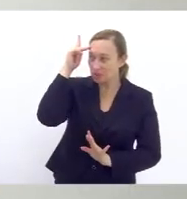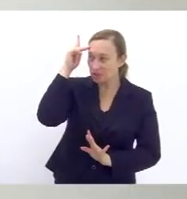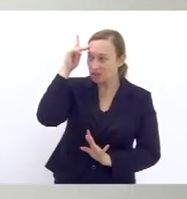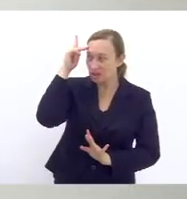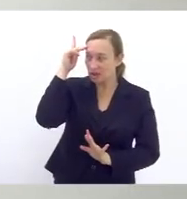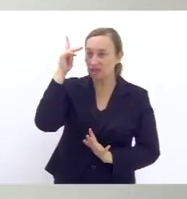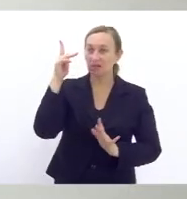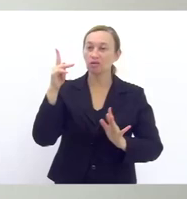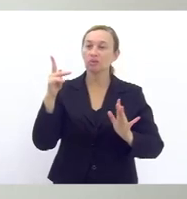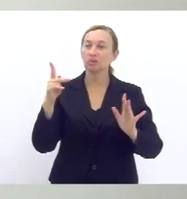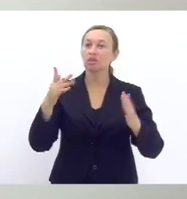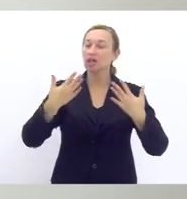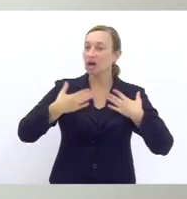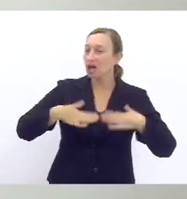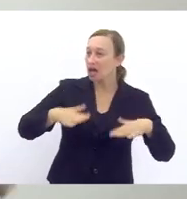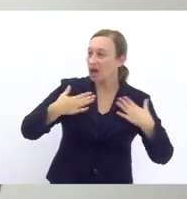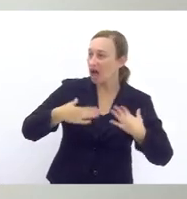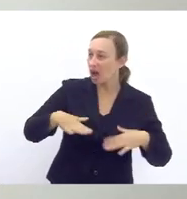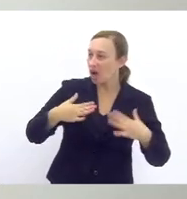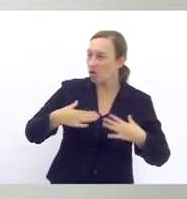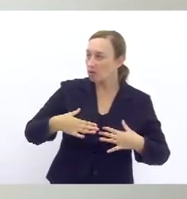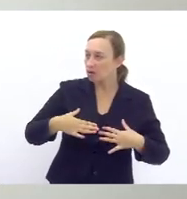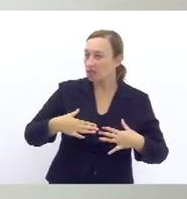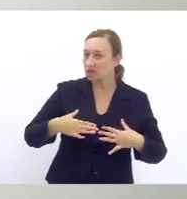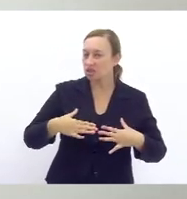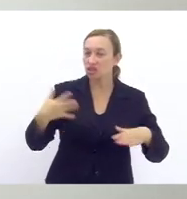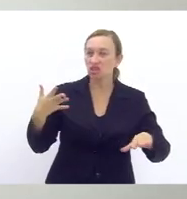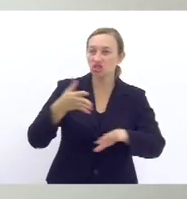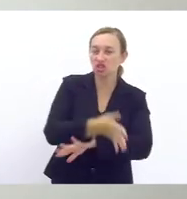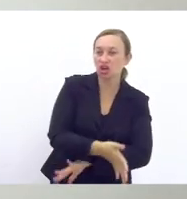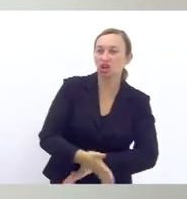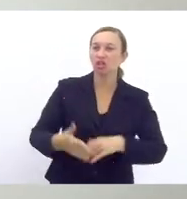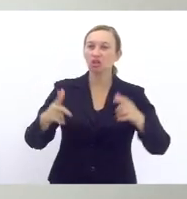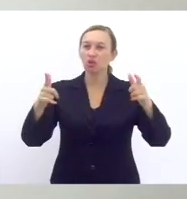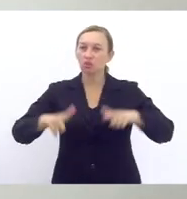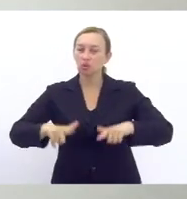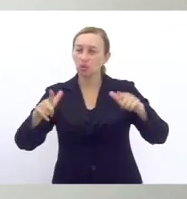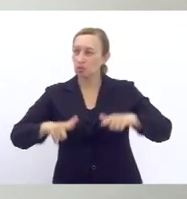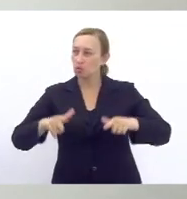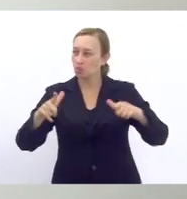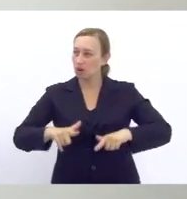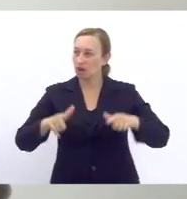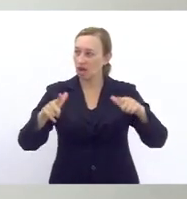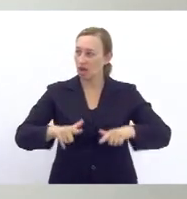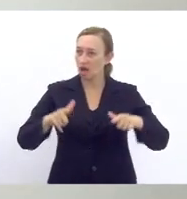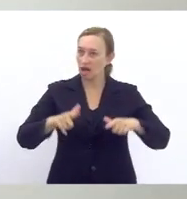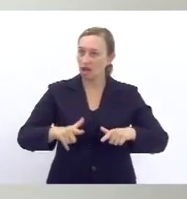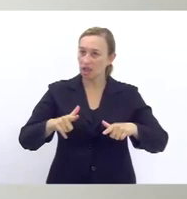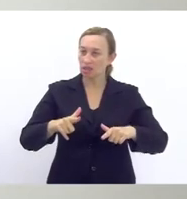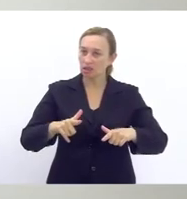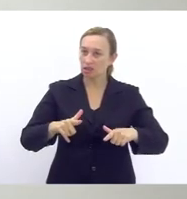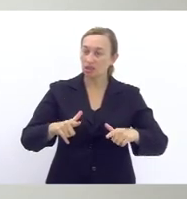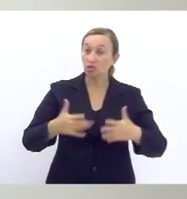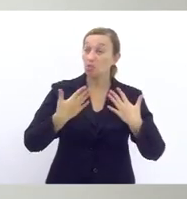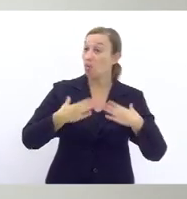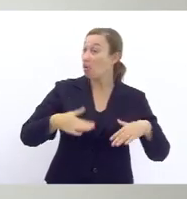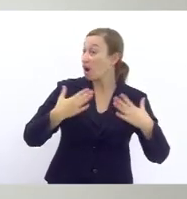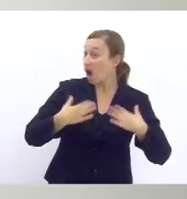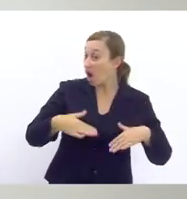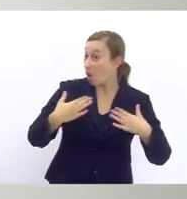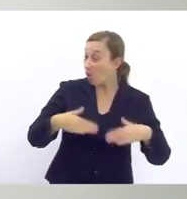tranquilidade que as pessoas cheguem aos seus lugares e a droga condicionada com muita tranquilidade